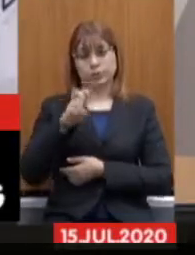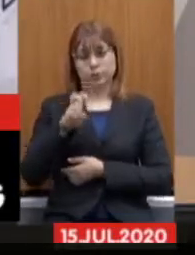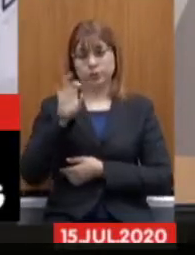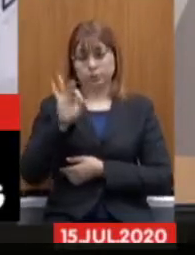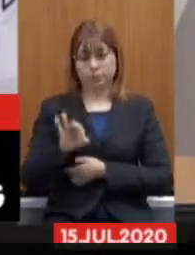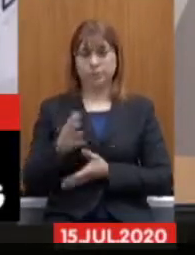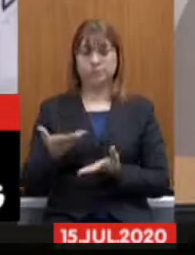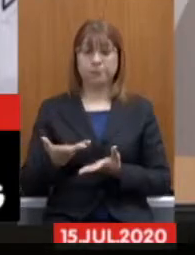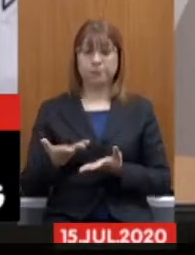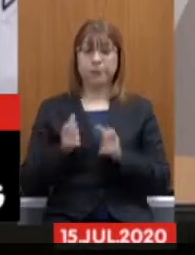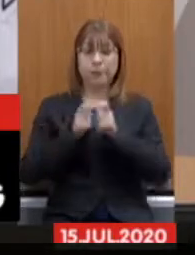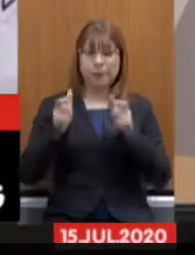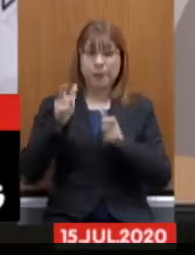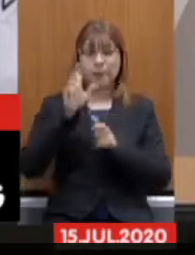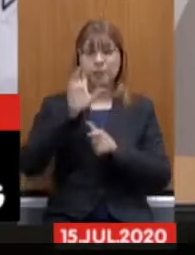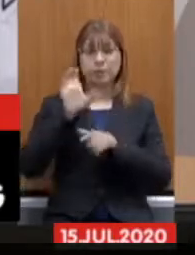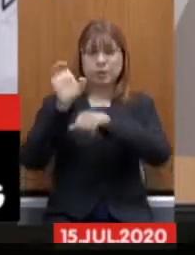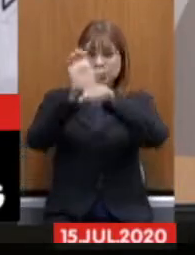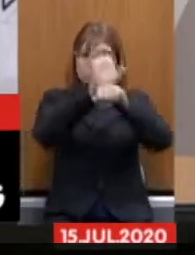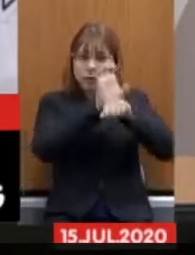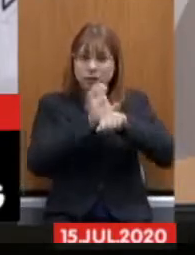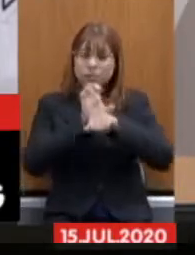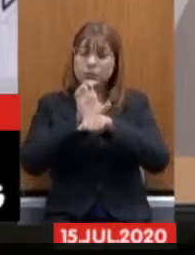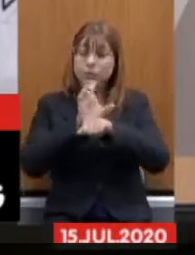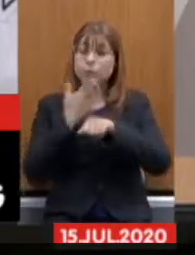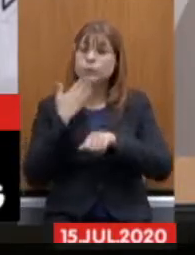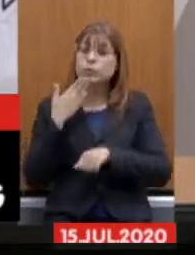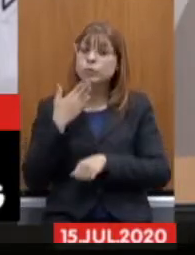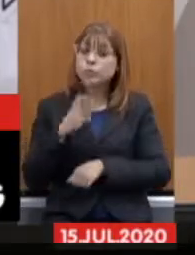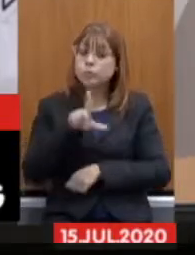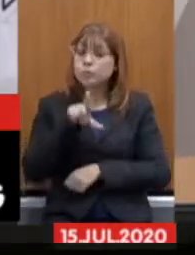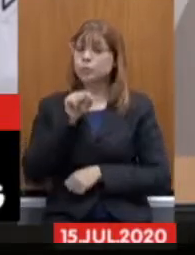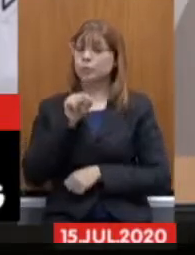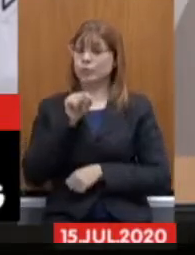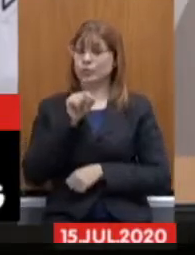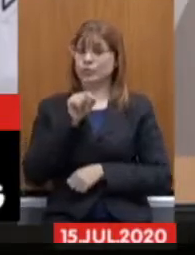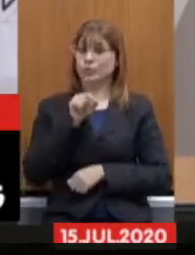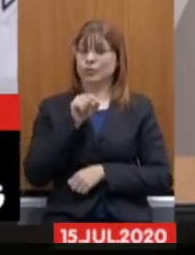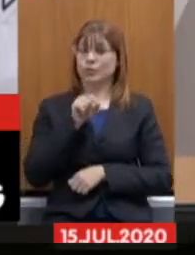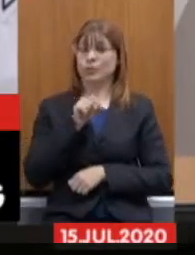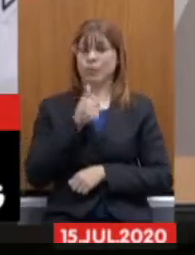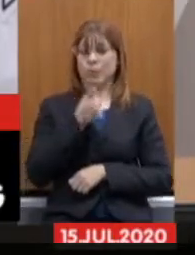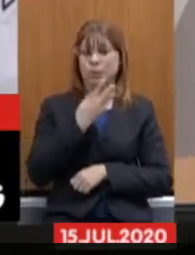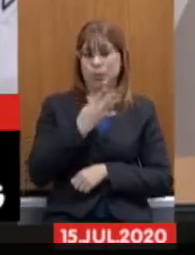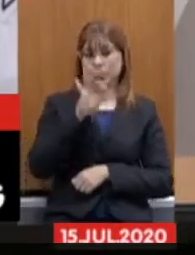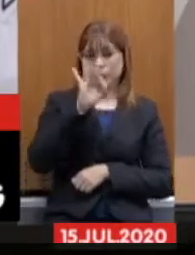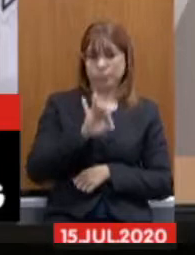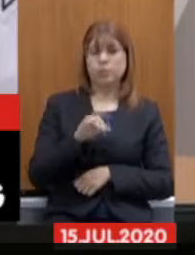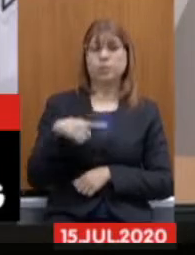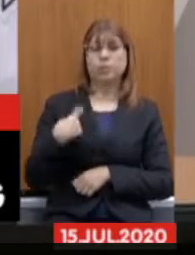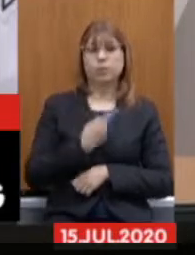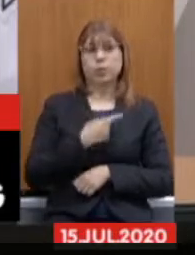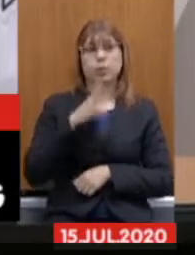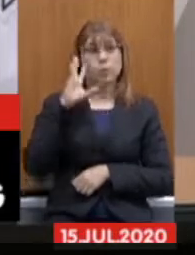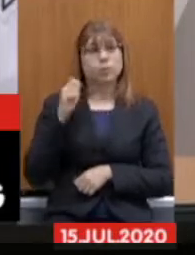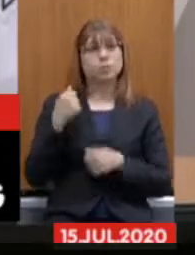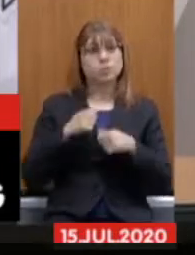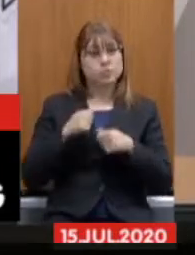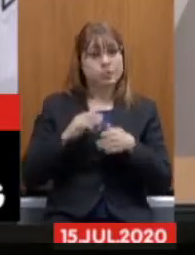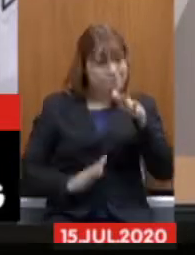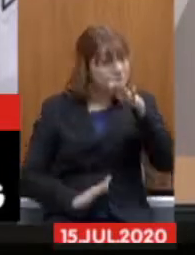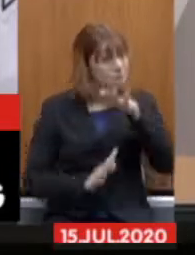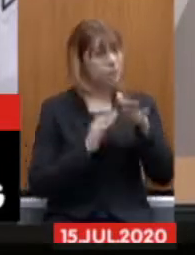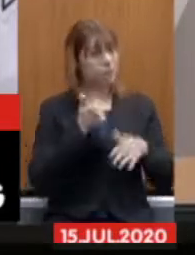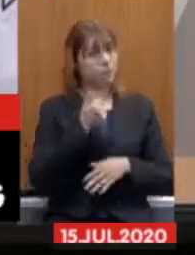dos marcadores dos estados optaram por essa lista única na maioria de 14 porque nós defendemos que o máximo seja